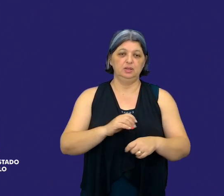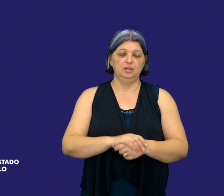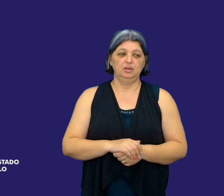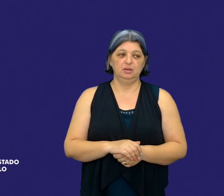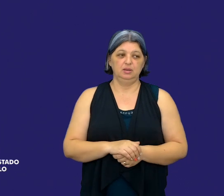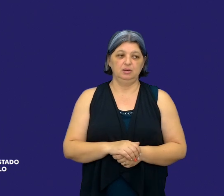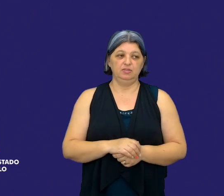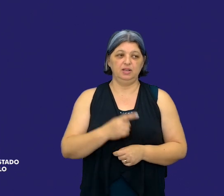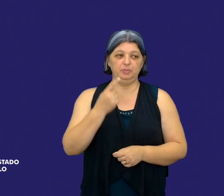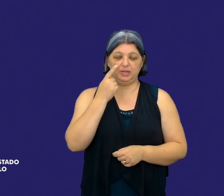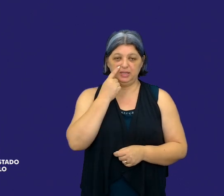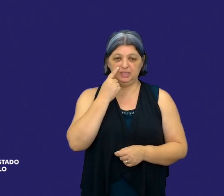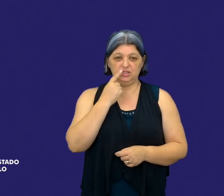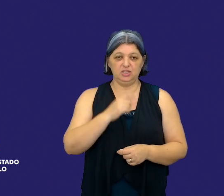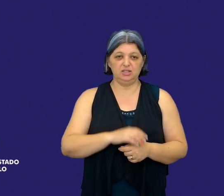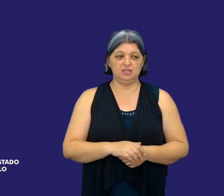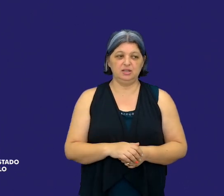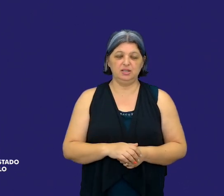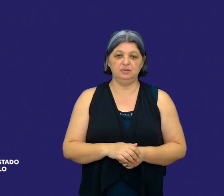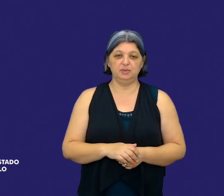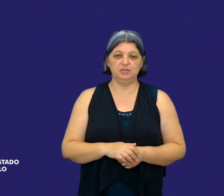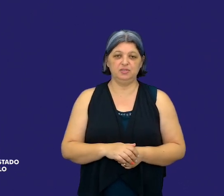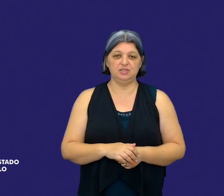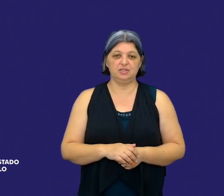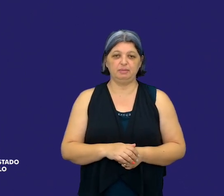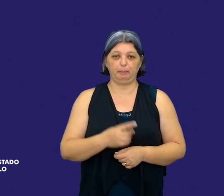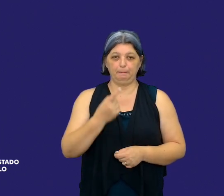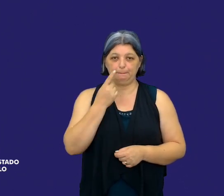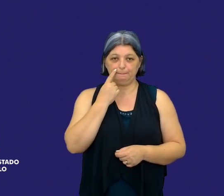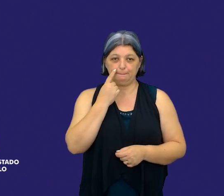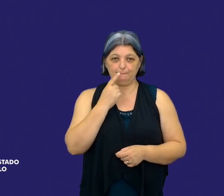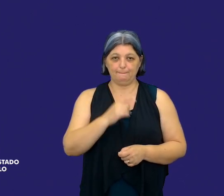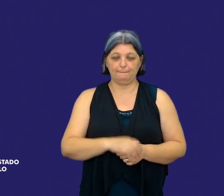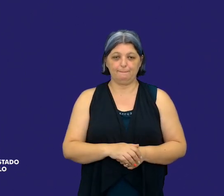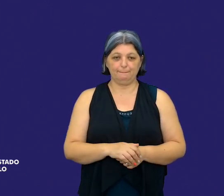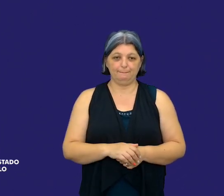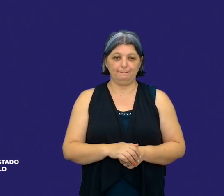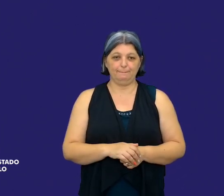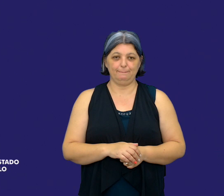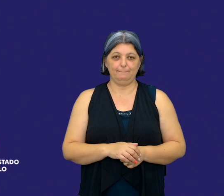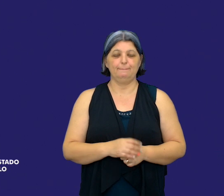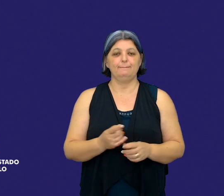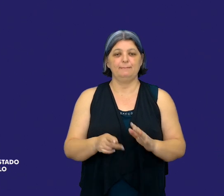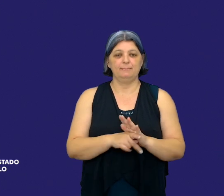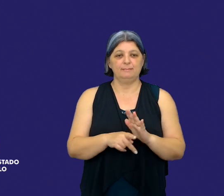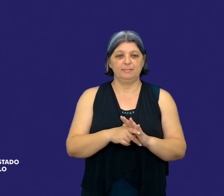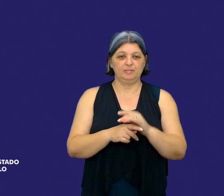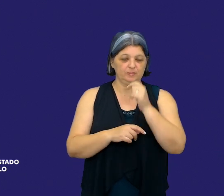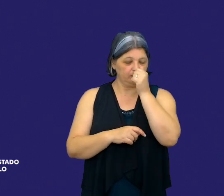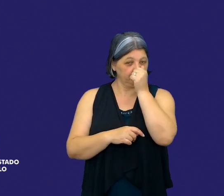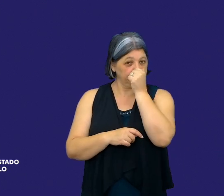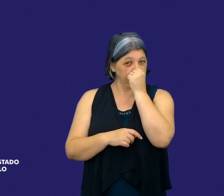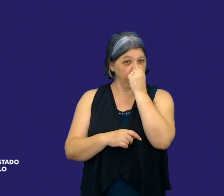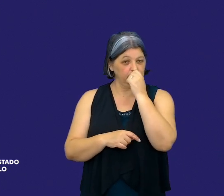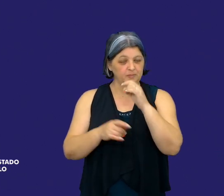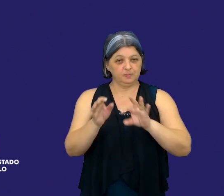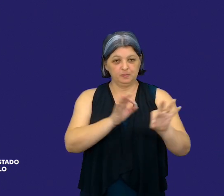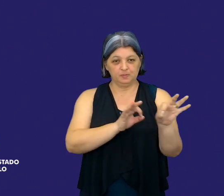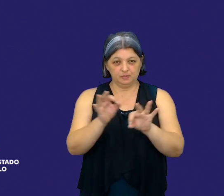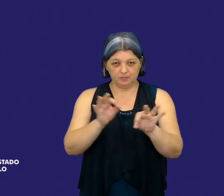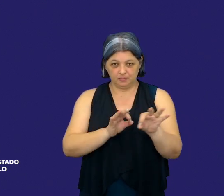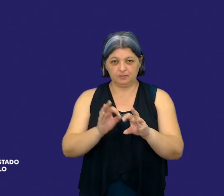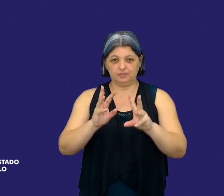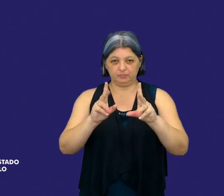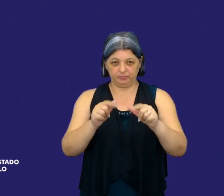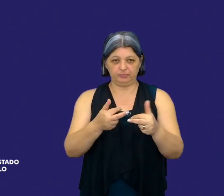primeira aproximação com as aulas e as suas atividades, de modo que possamos prever ajustes e planejar os encaminhamentos